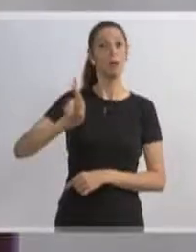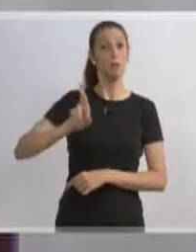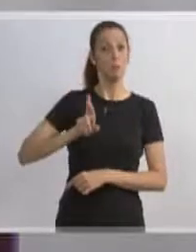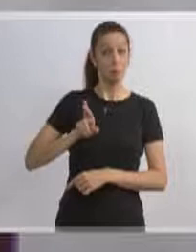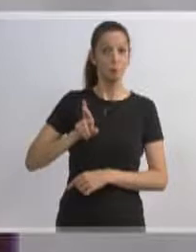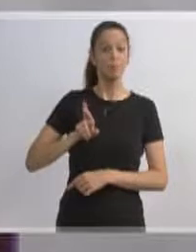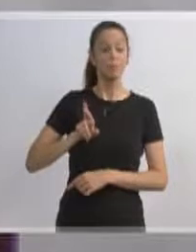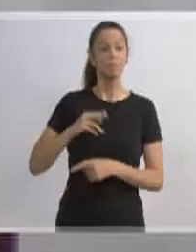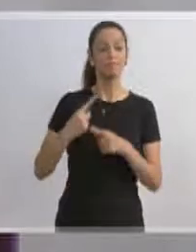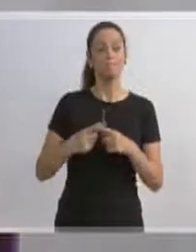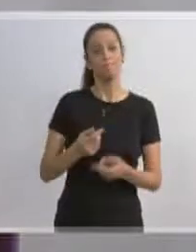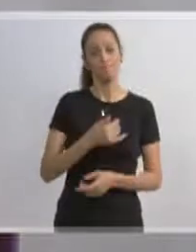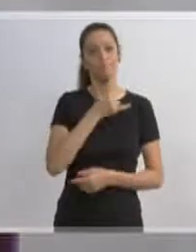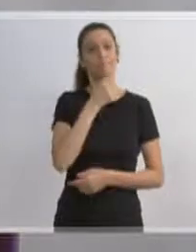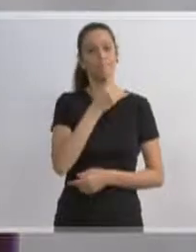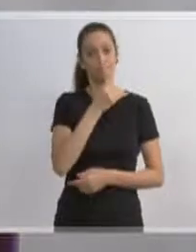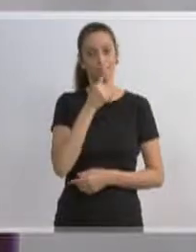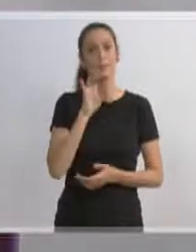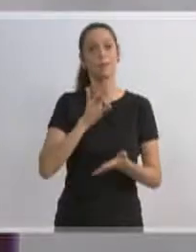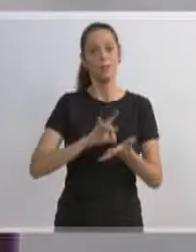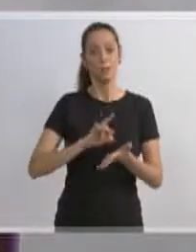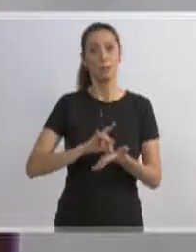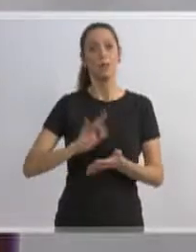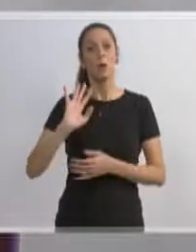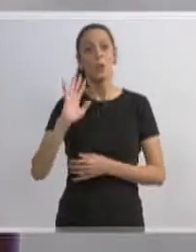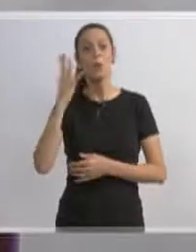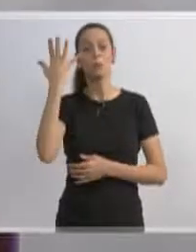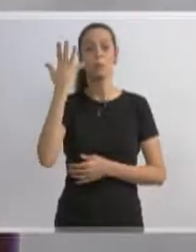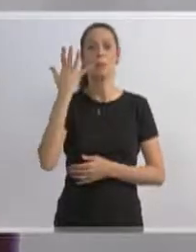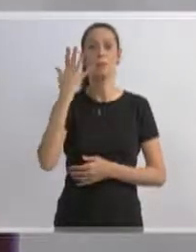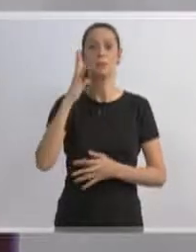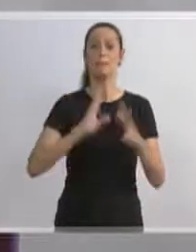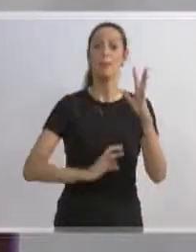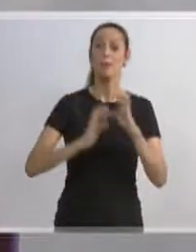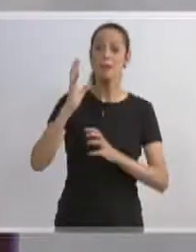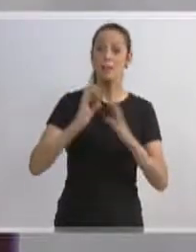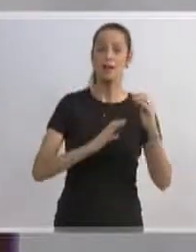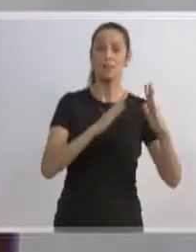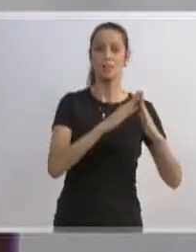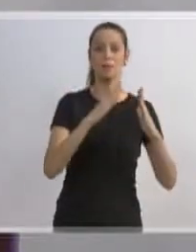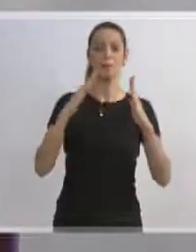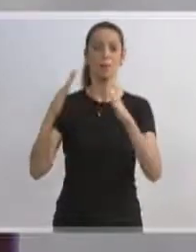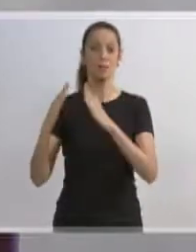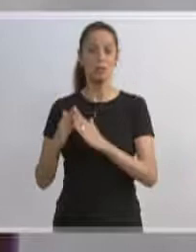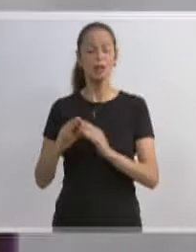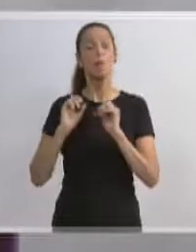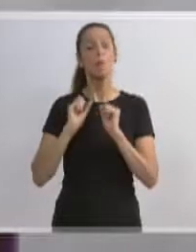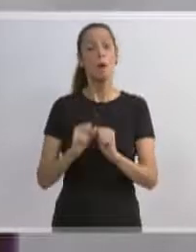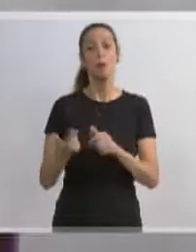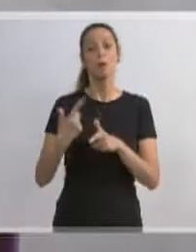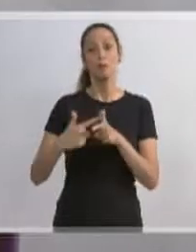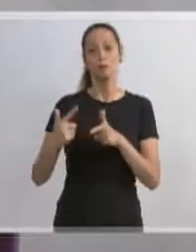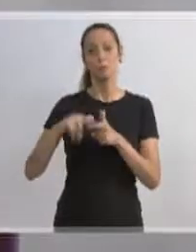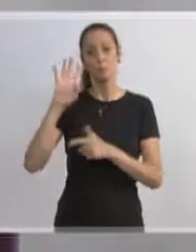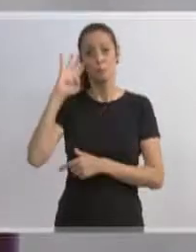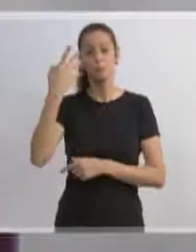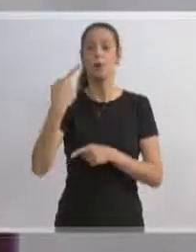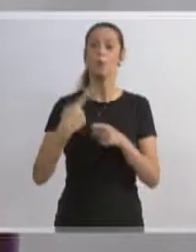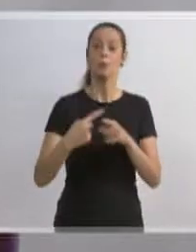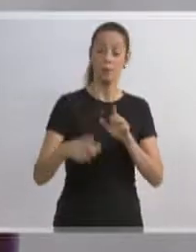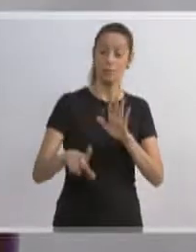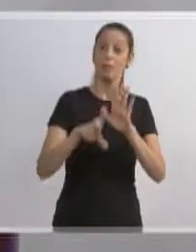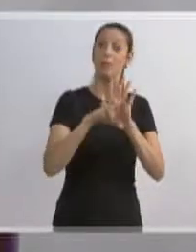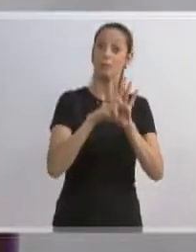que infelizmente é muito comum, de brigas desnecessárias entre vizinhos, possa ser resolvido com essa legislação que já